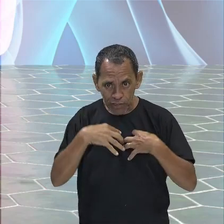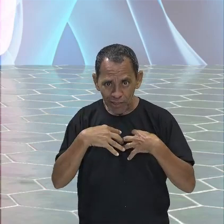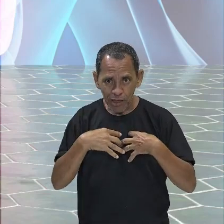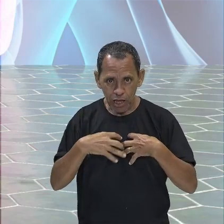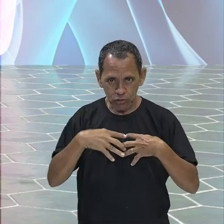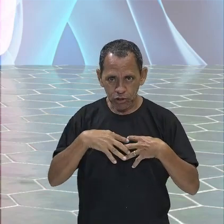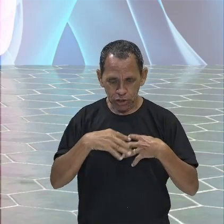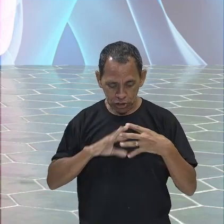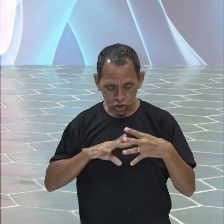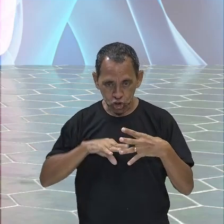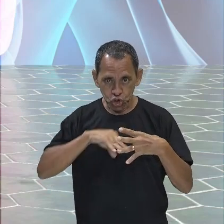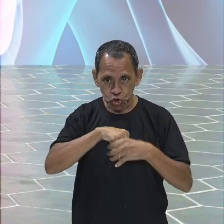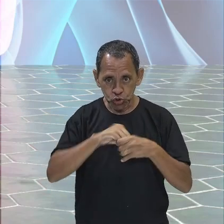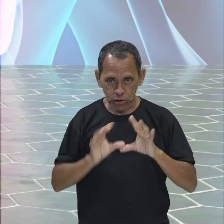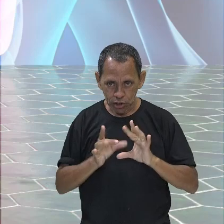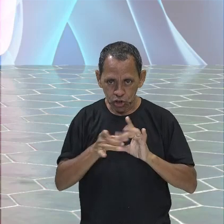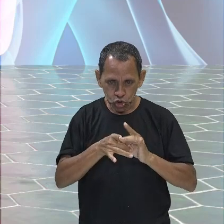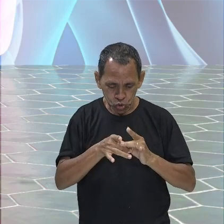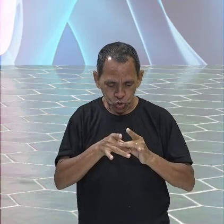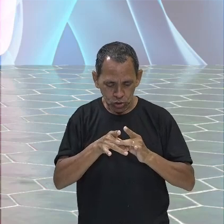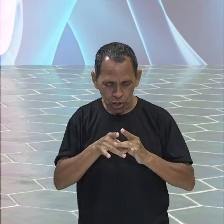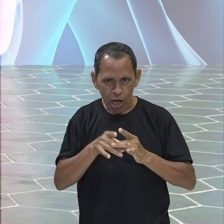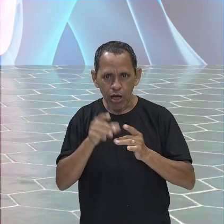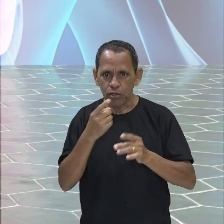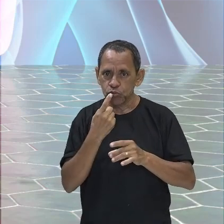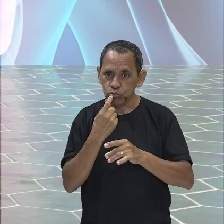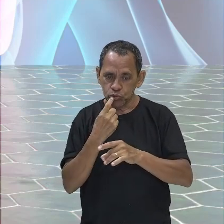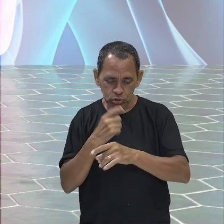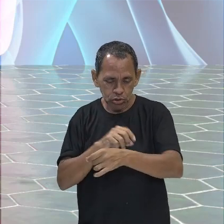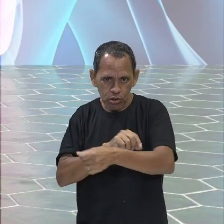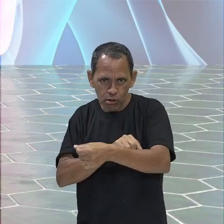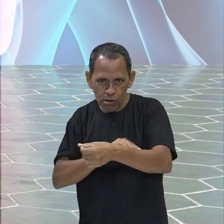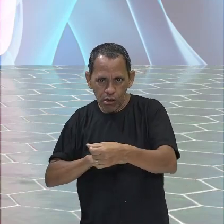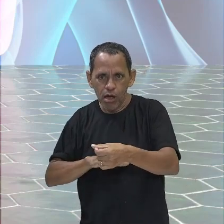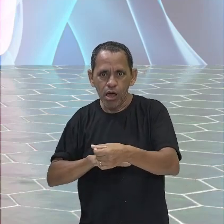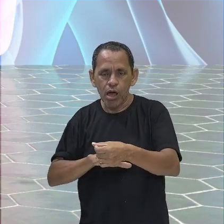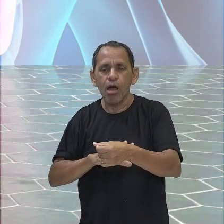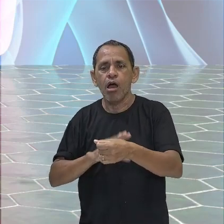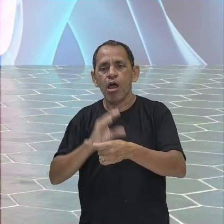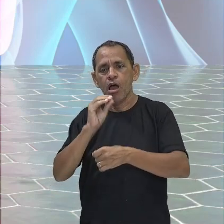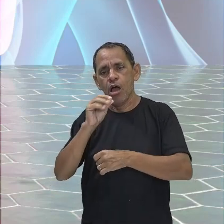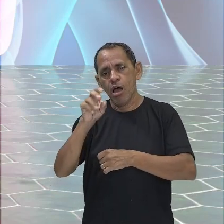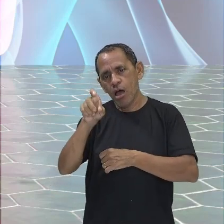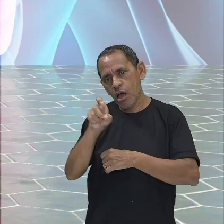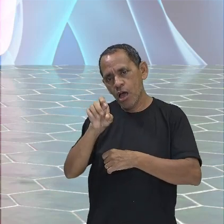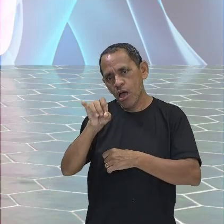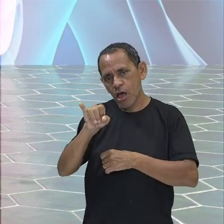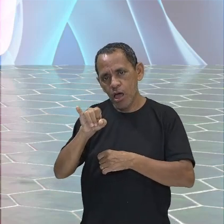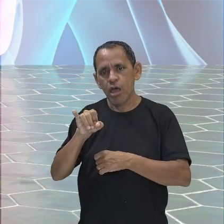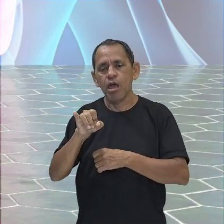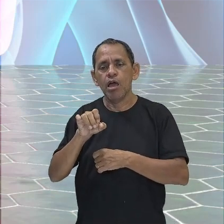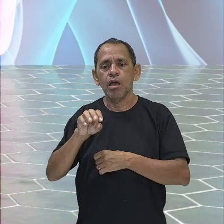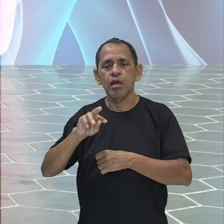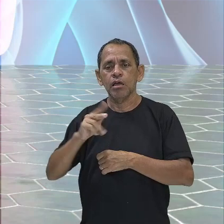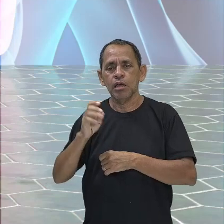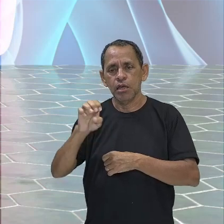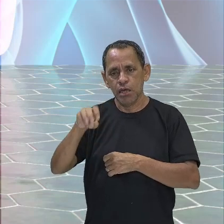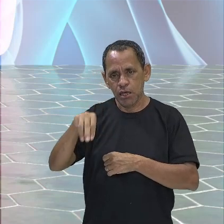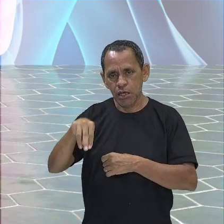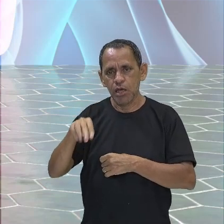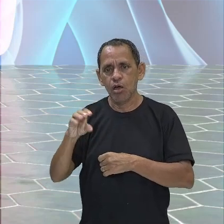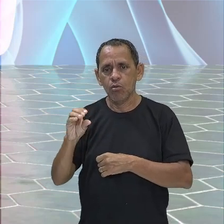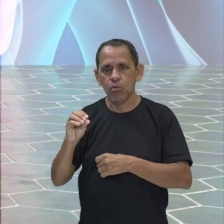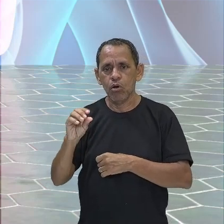se juntar às hemácias, formando a oxihemoglobina, a hemoglobina ela é uma